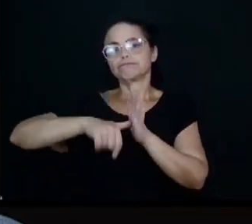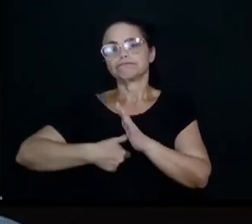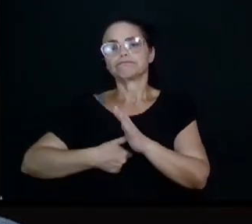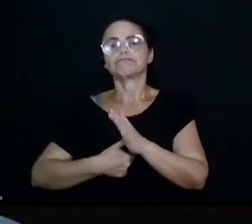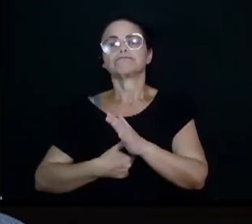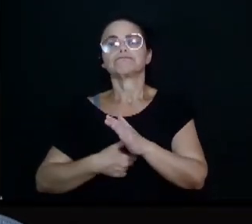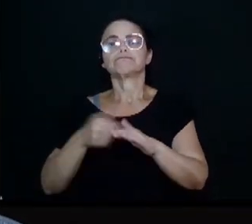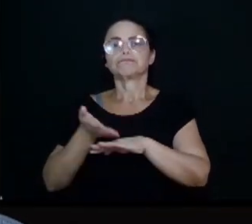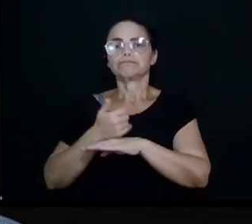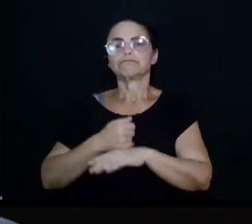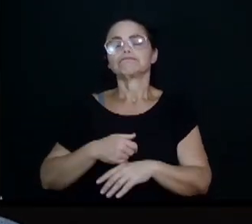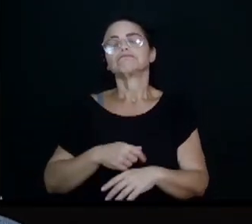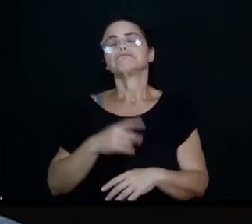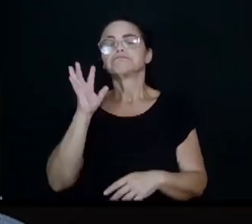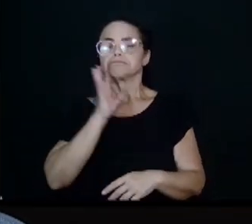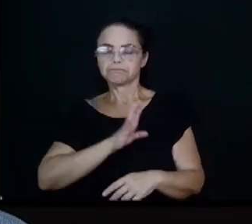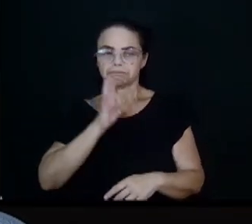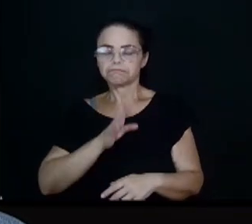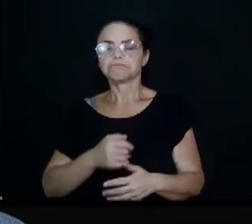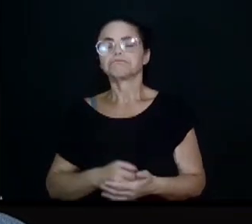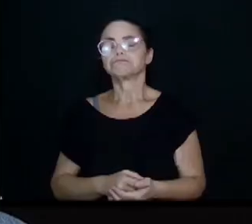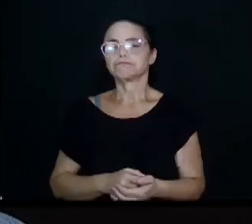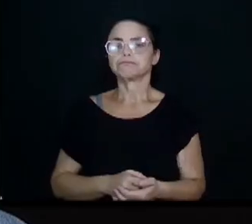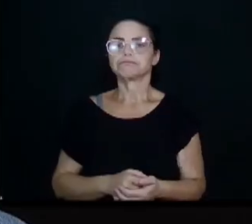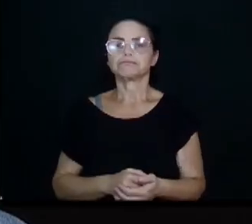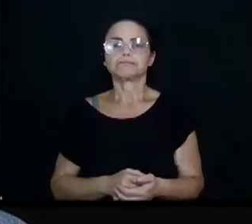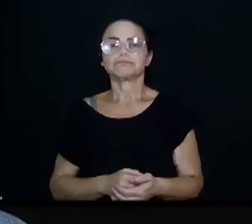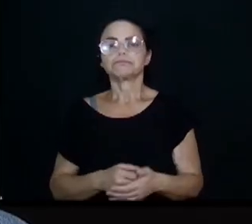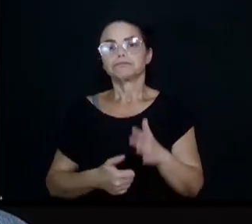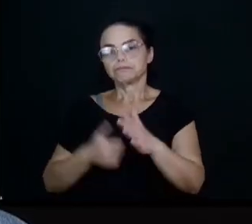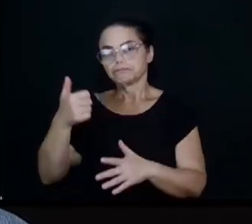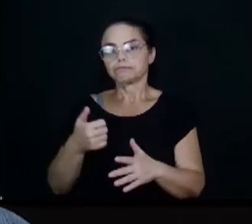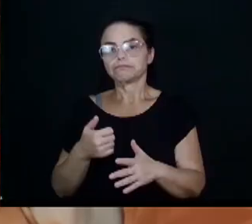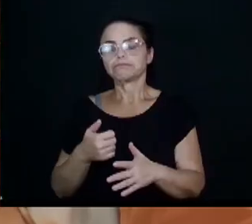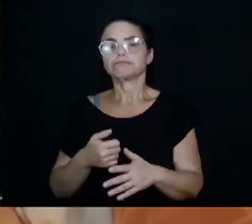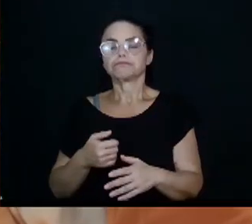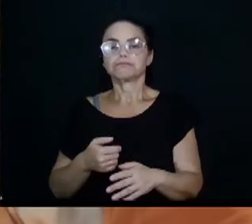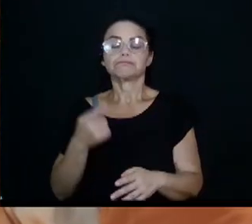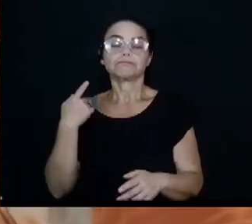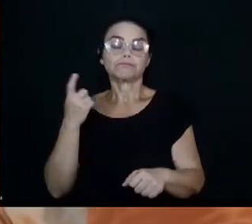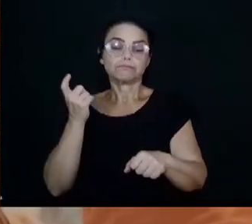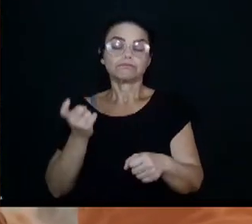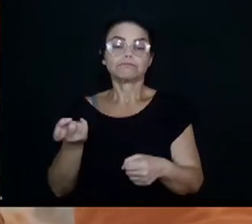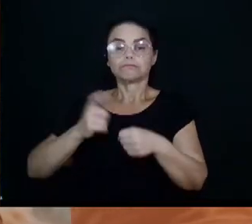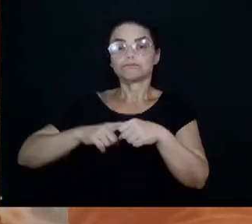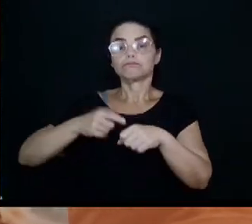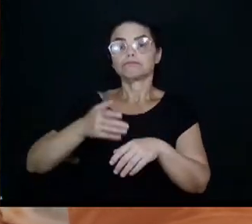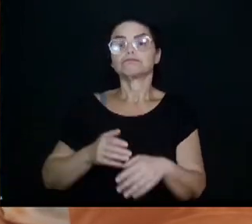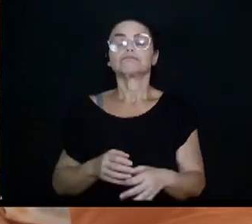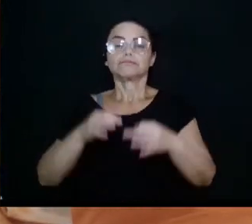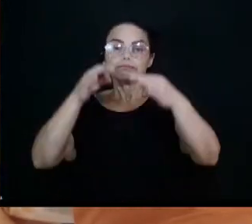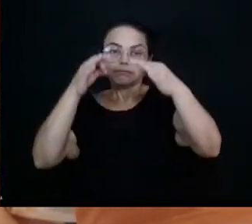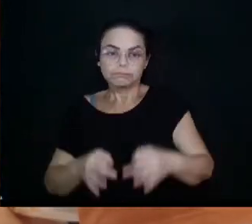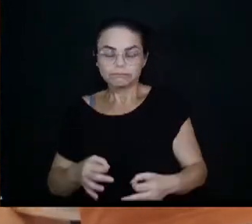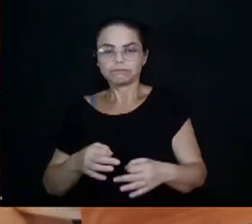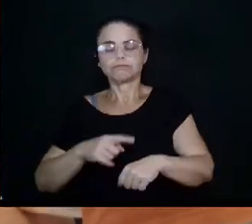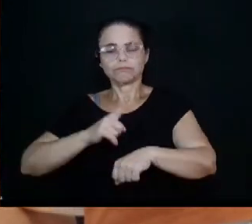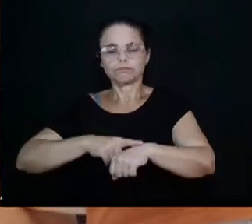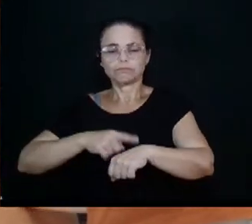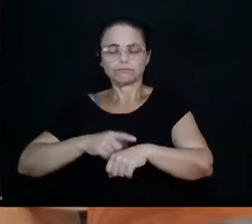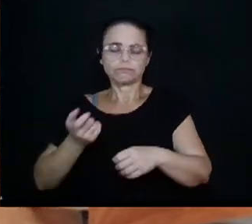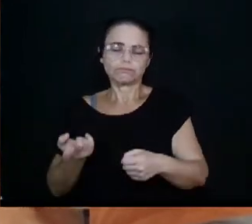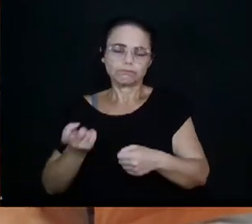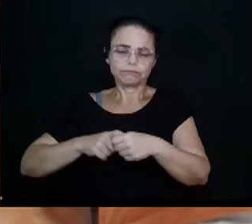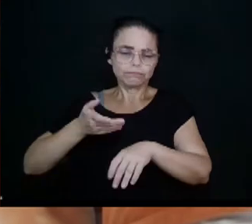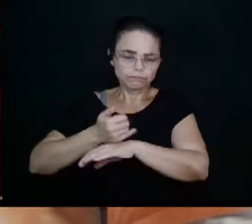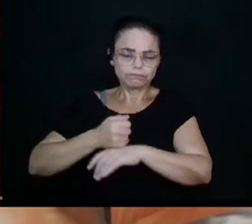Muito bem. também, né? Muito bem. Primeiro, a pontualidade é muito importante para a nossa vida, né? A gente seja sempre pontual. E quando a gente fala